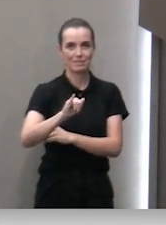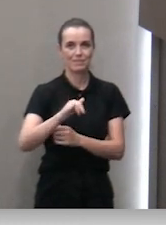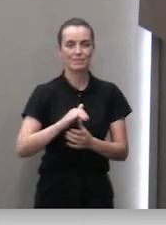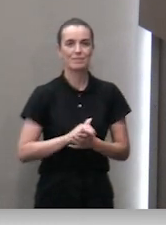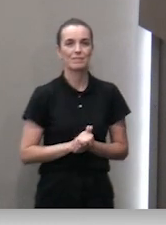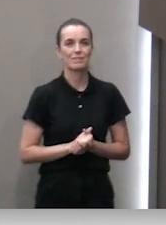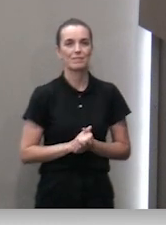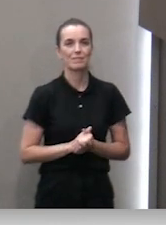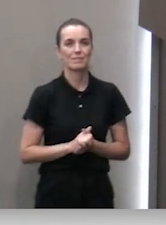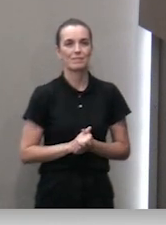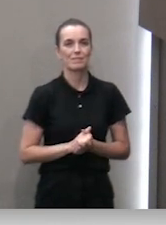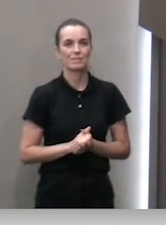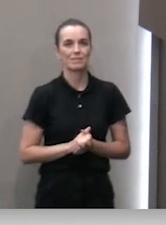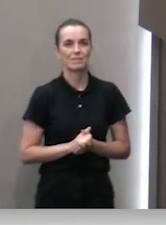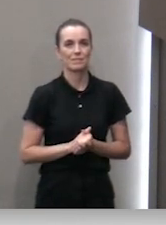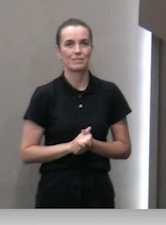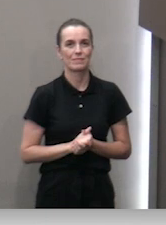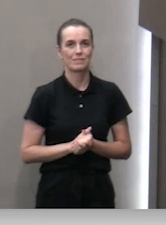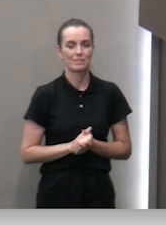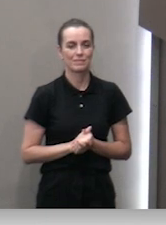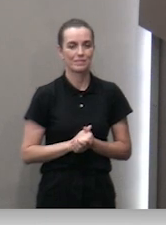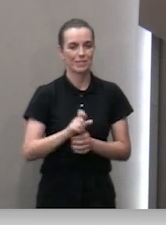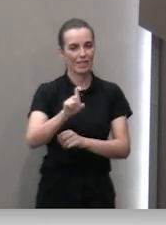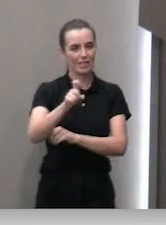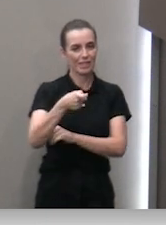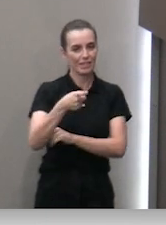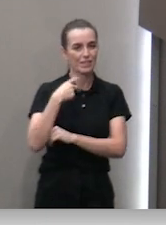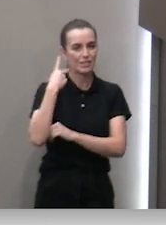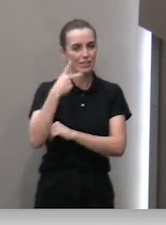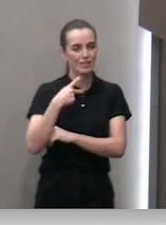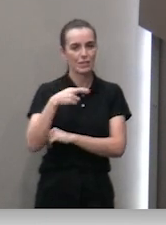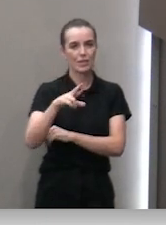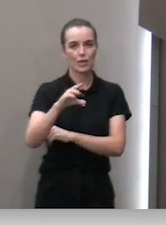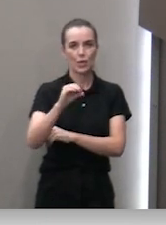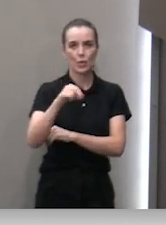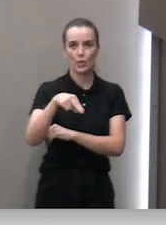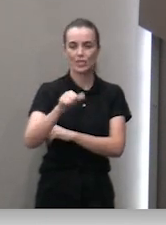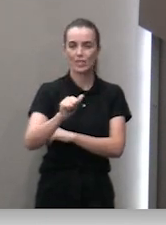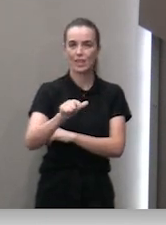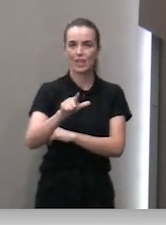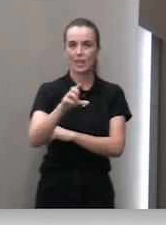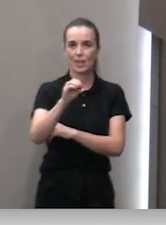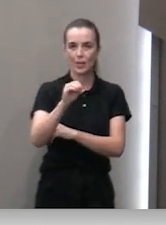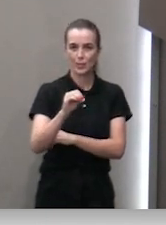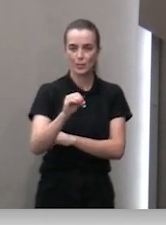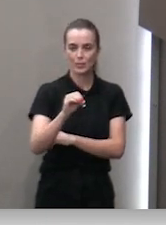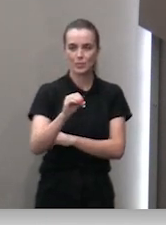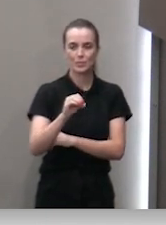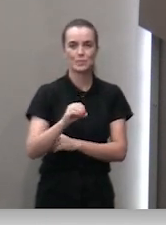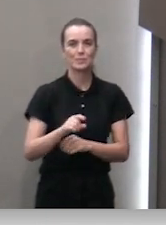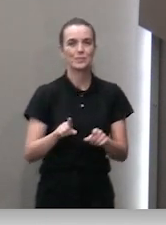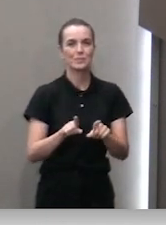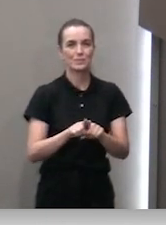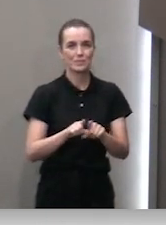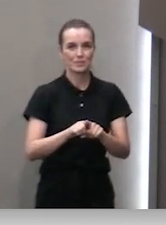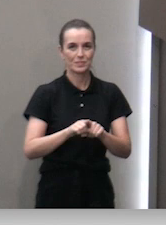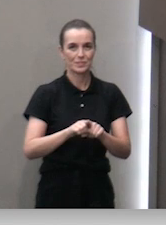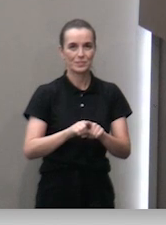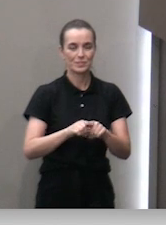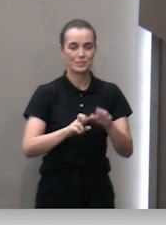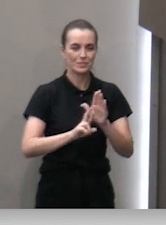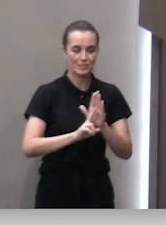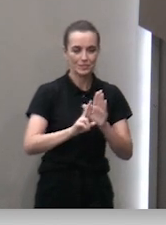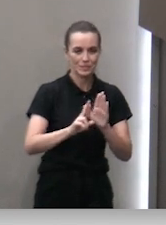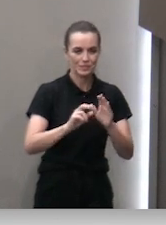Simpasso, ex-vereador Ronaldo Rosa, atual secretário do governo, representando neste ato a Prefeitura Municipal de